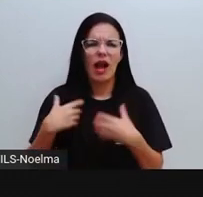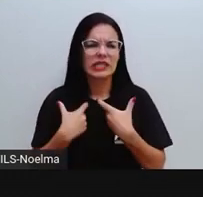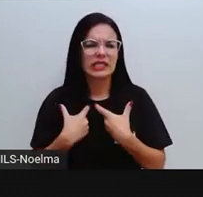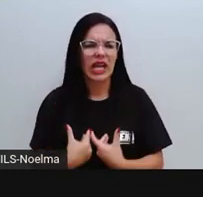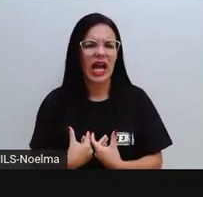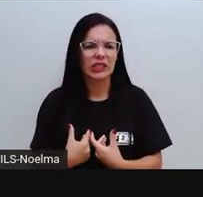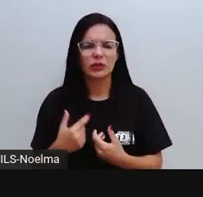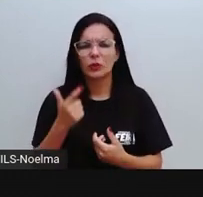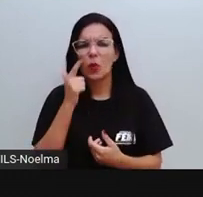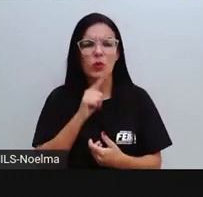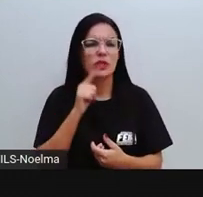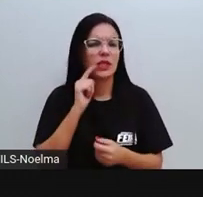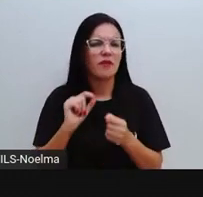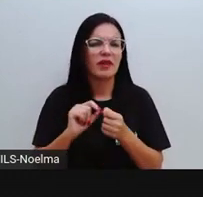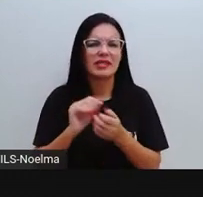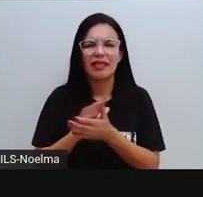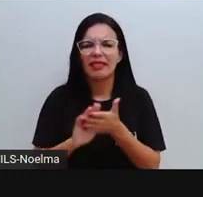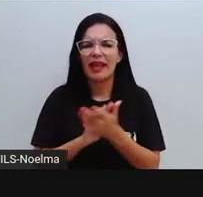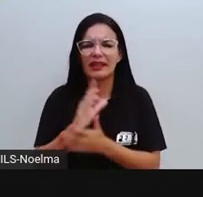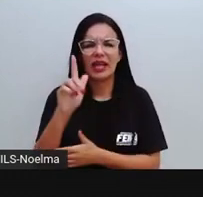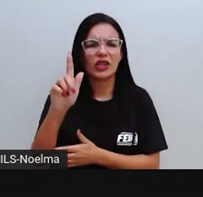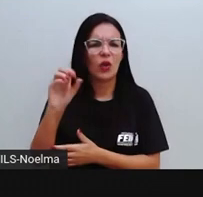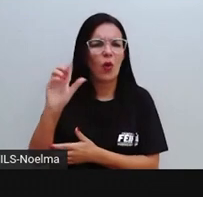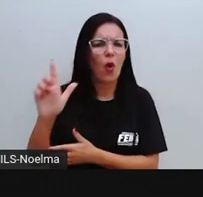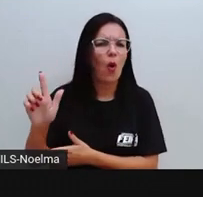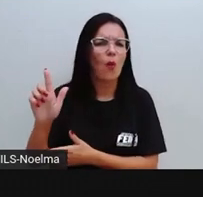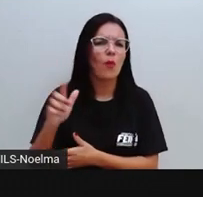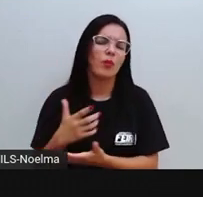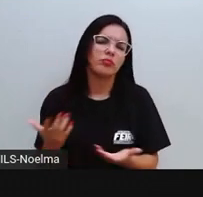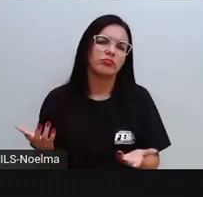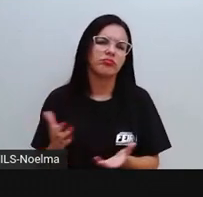não conseguiram marcar nenhum golzinho? O que é que vocês acham?